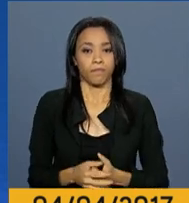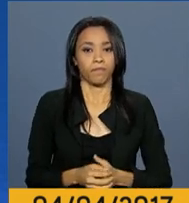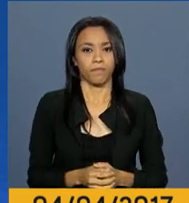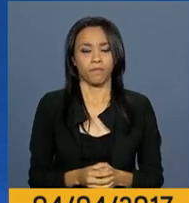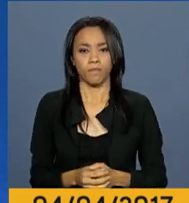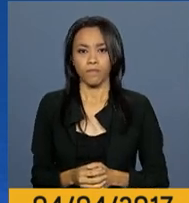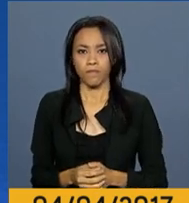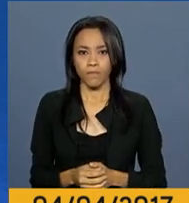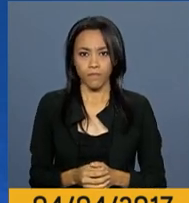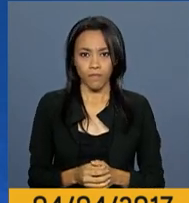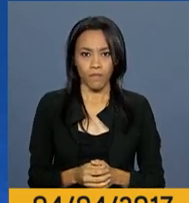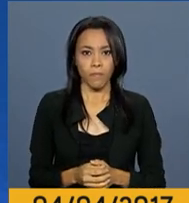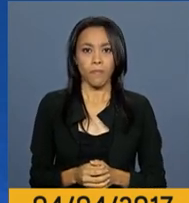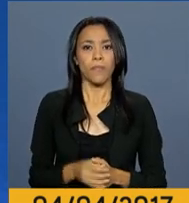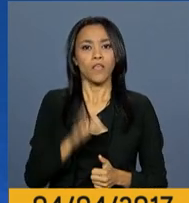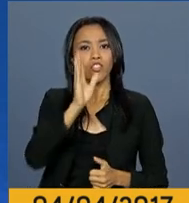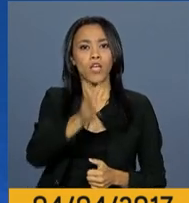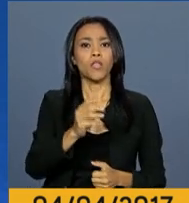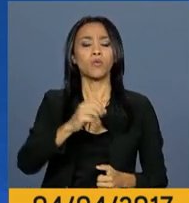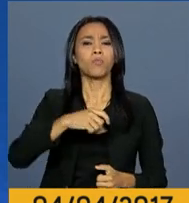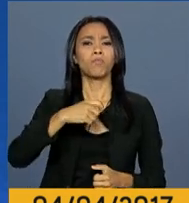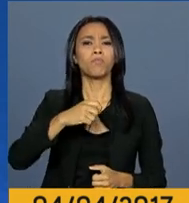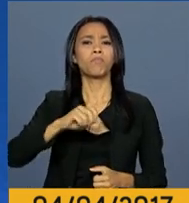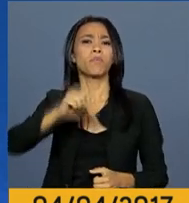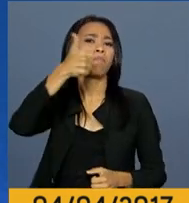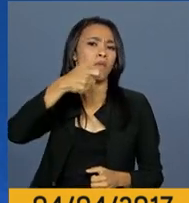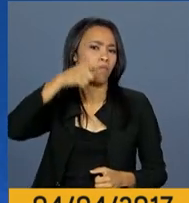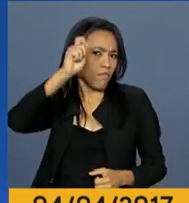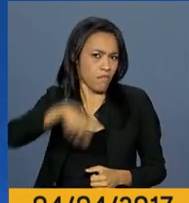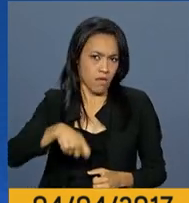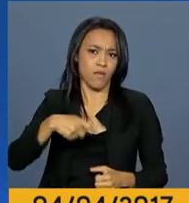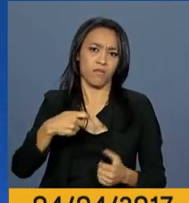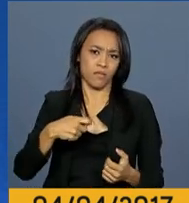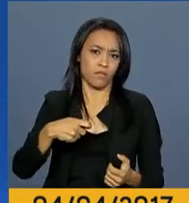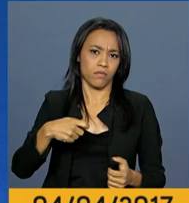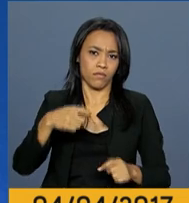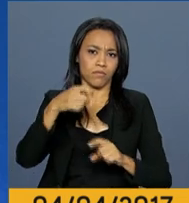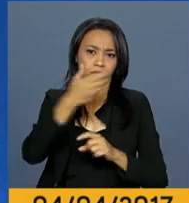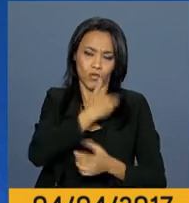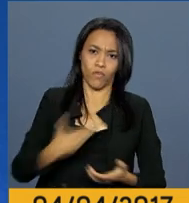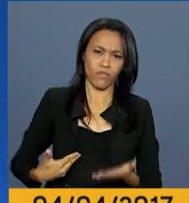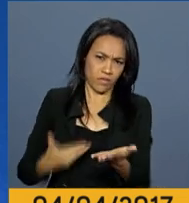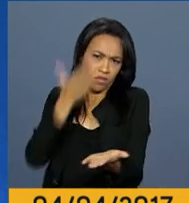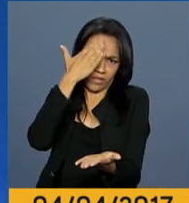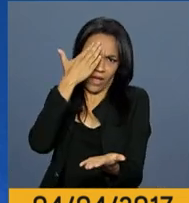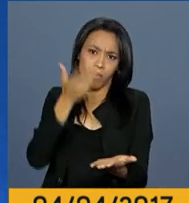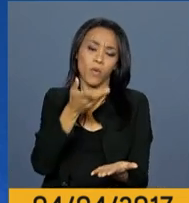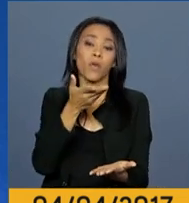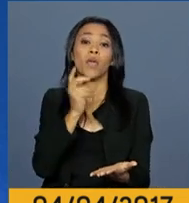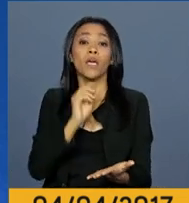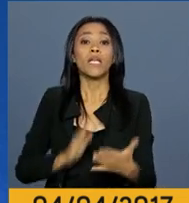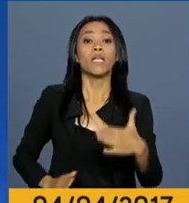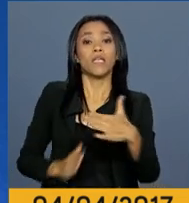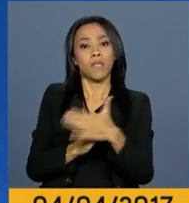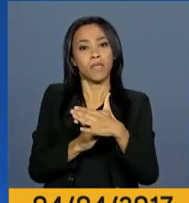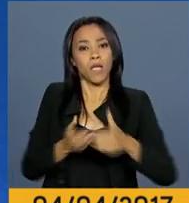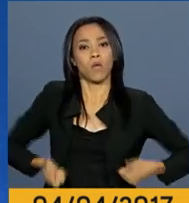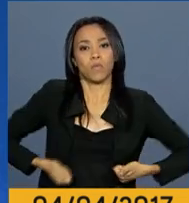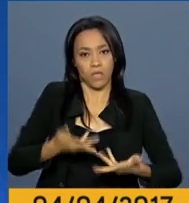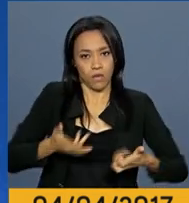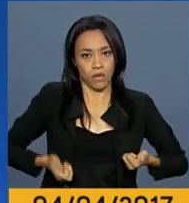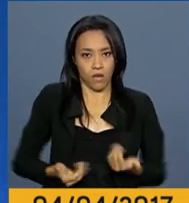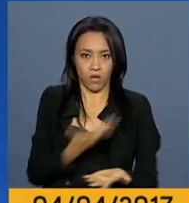Instituímos, ainda no primeiros meses de governo, vou dizer o óbvio, os senhores já sabem disso, o teto de gastos